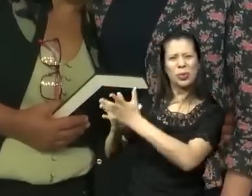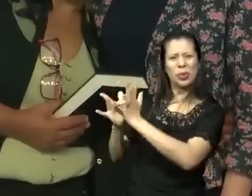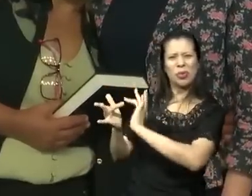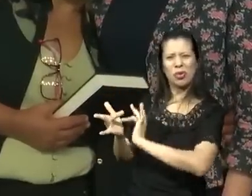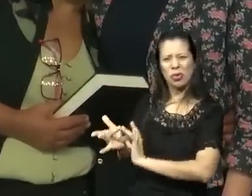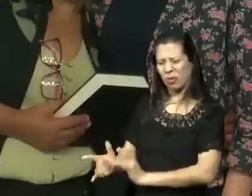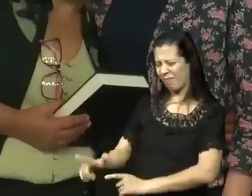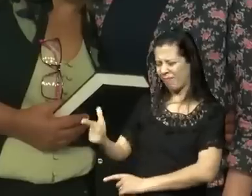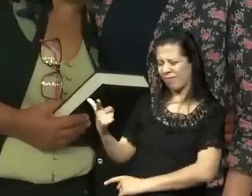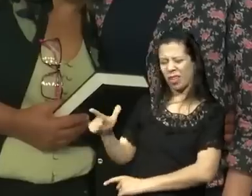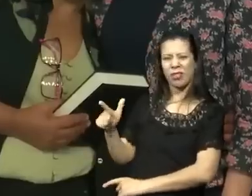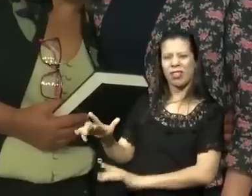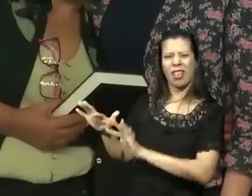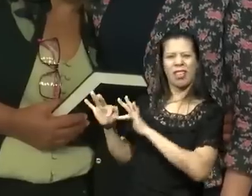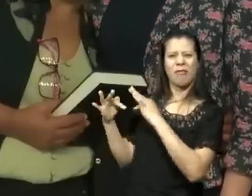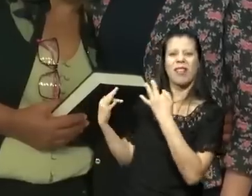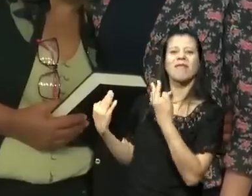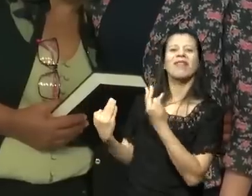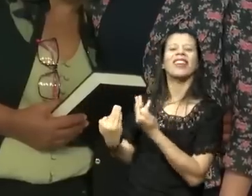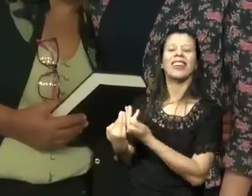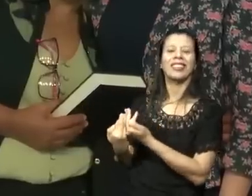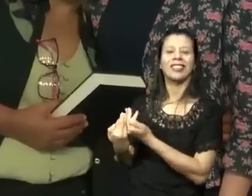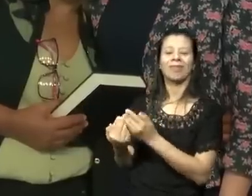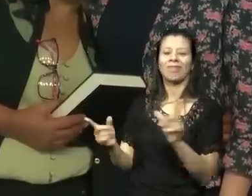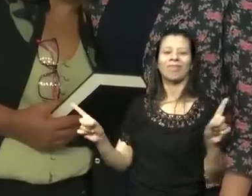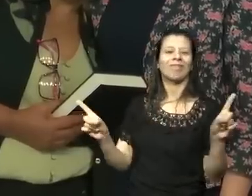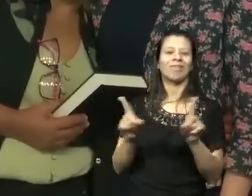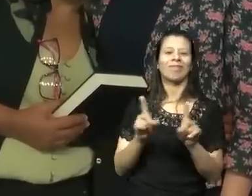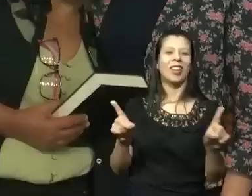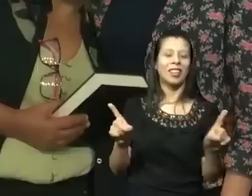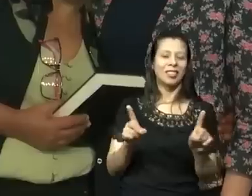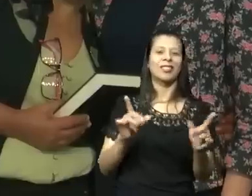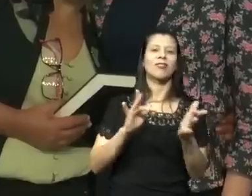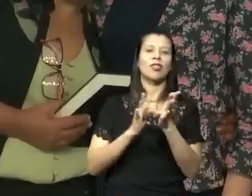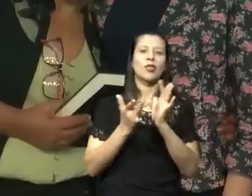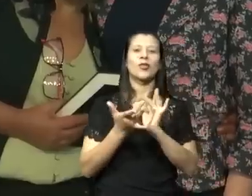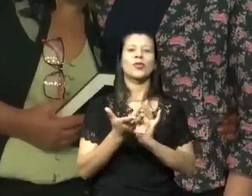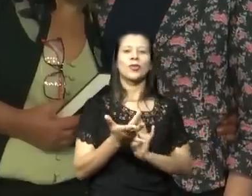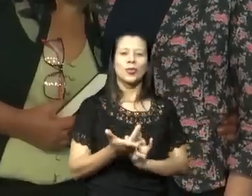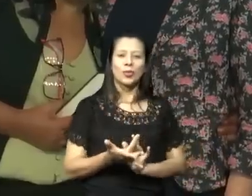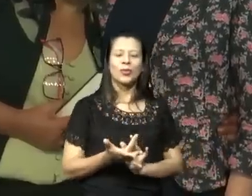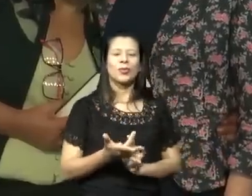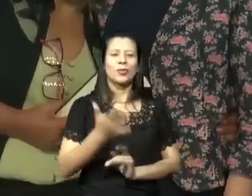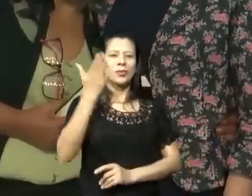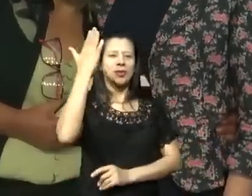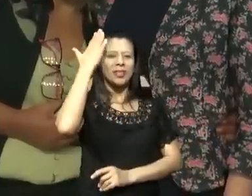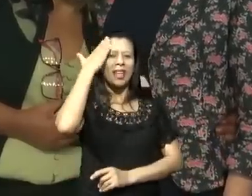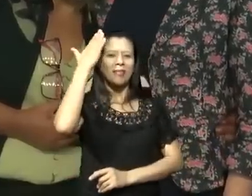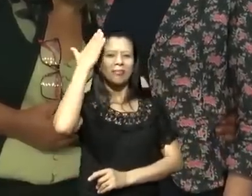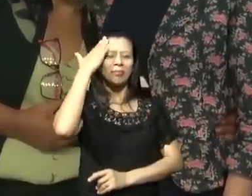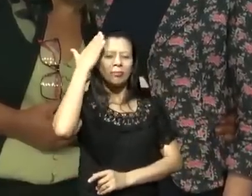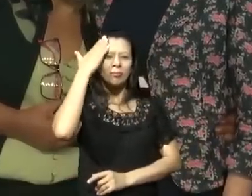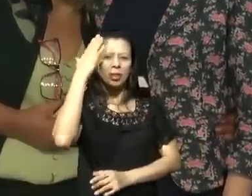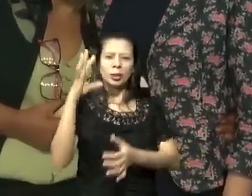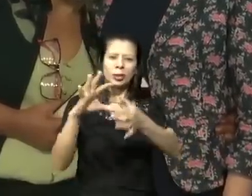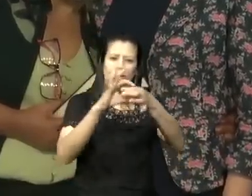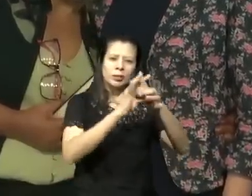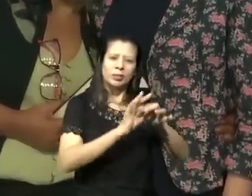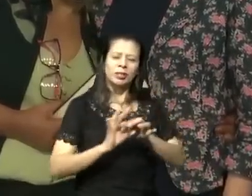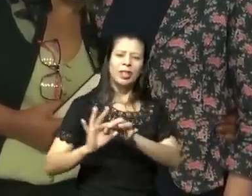e quem tem o filho tem a vida e está livre mantém a cruz de Cristo diante de você